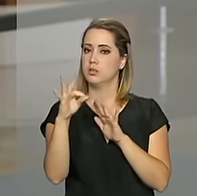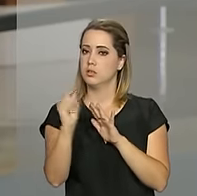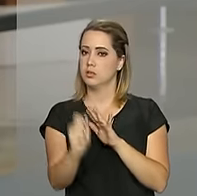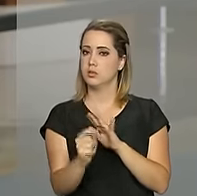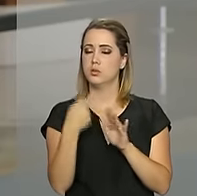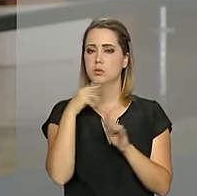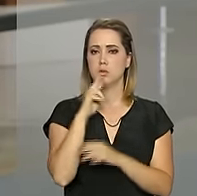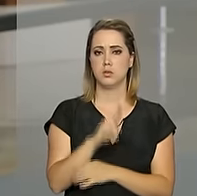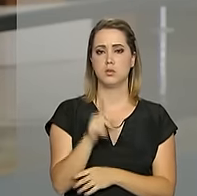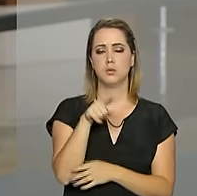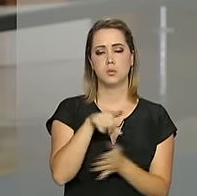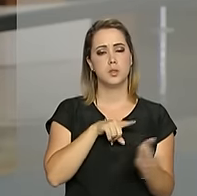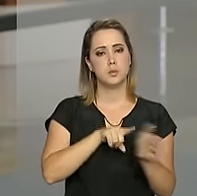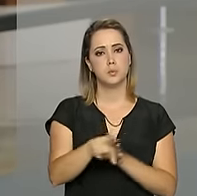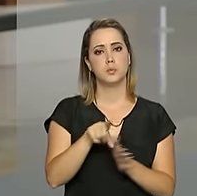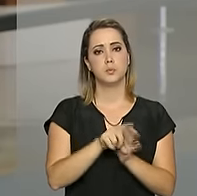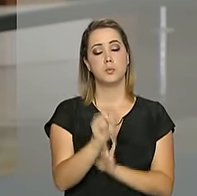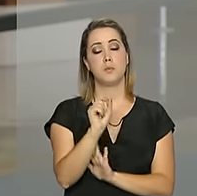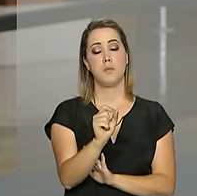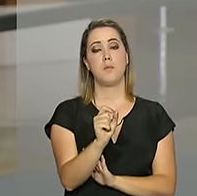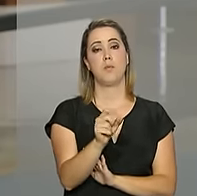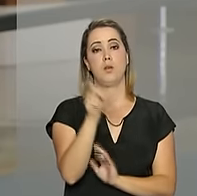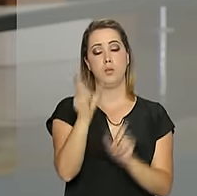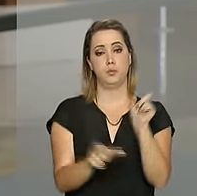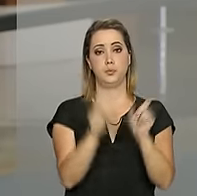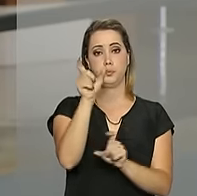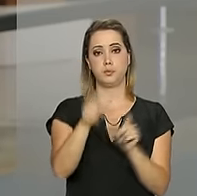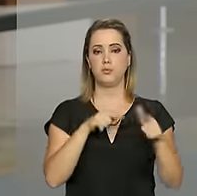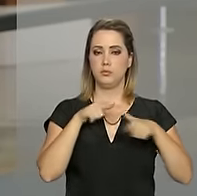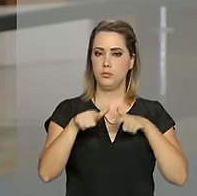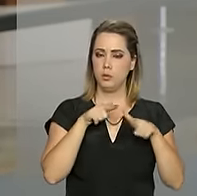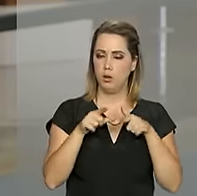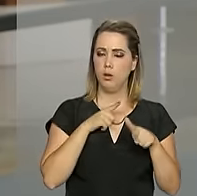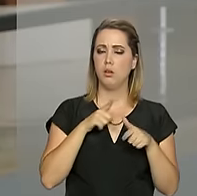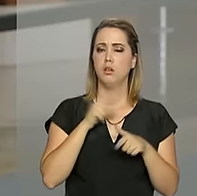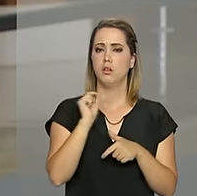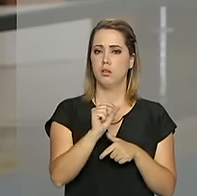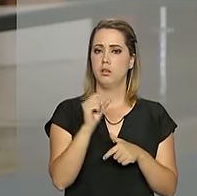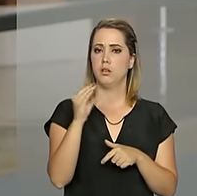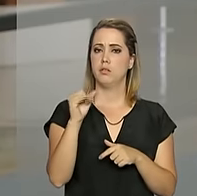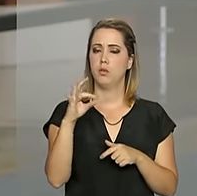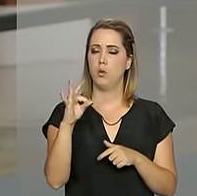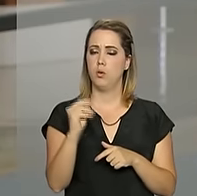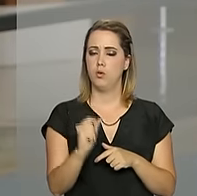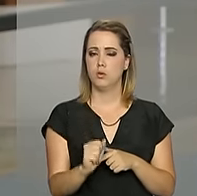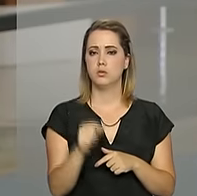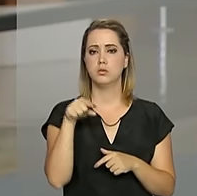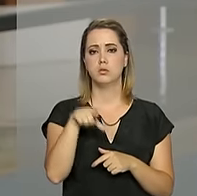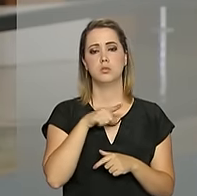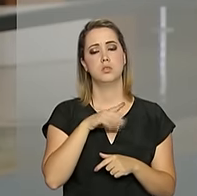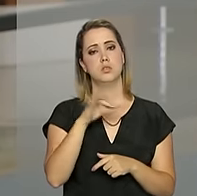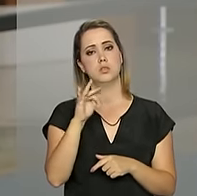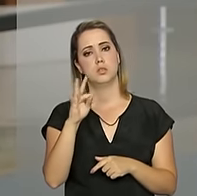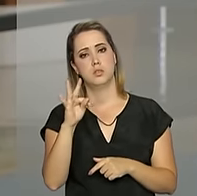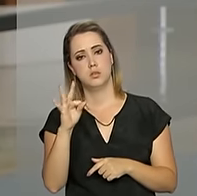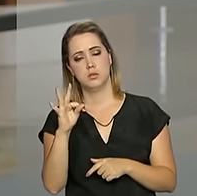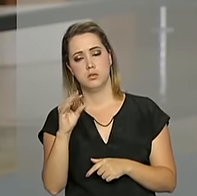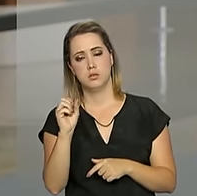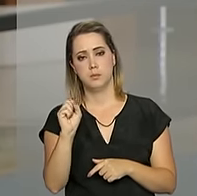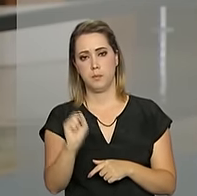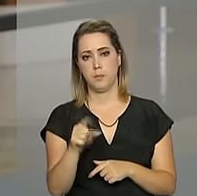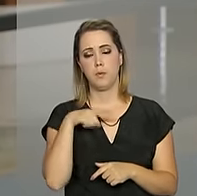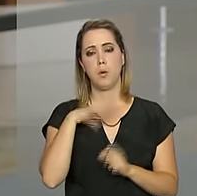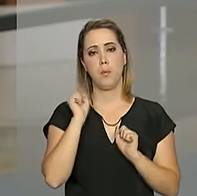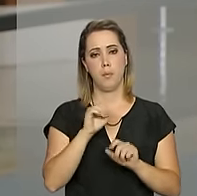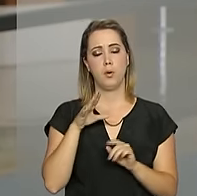E respondendo à sua pergunta, os trabalhadores que têm essas contas inativas no FGTS